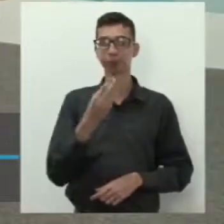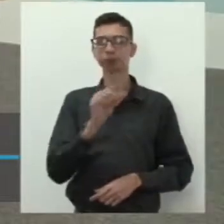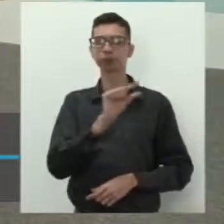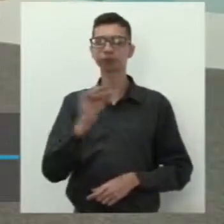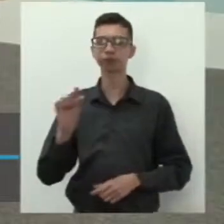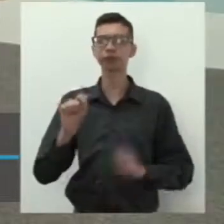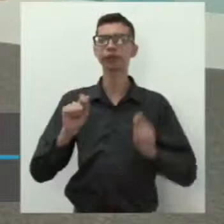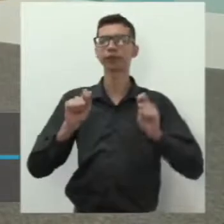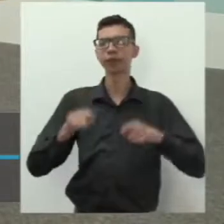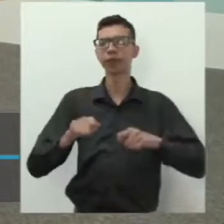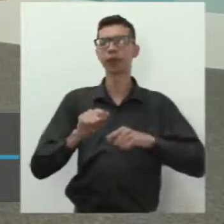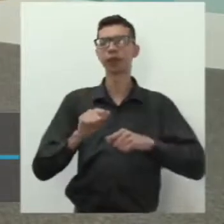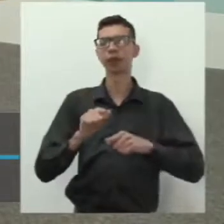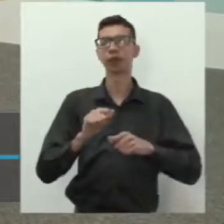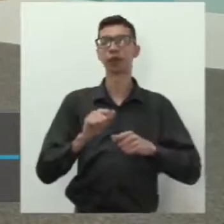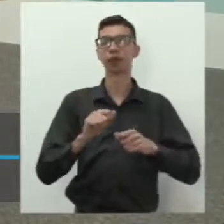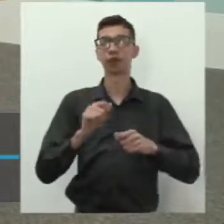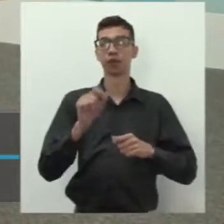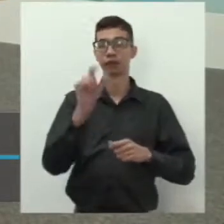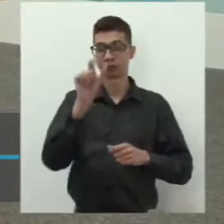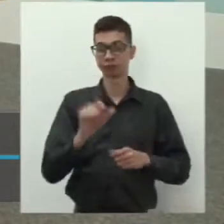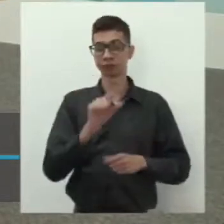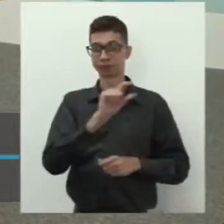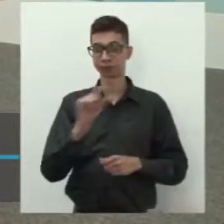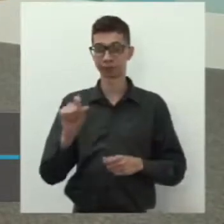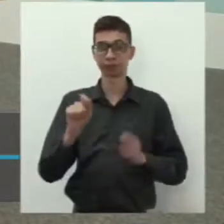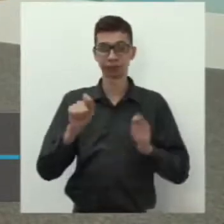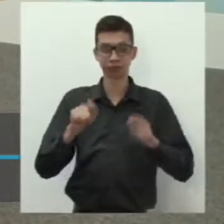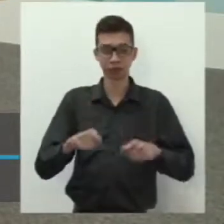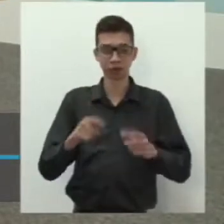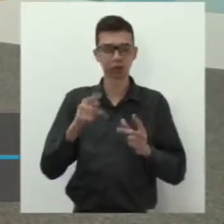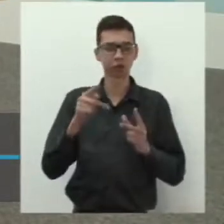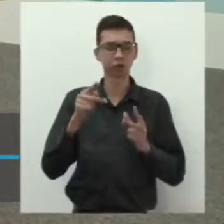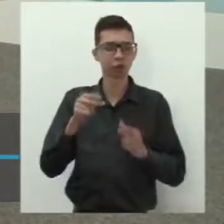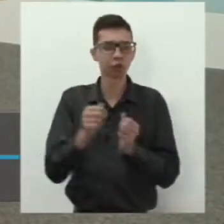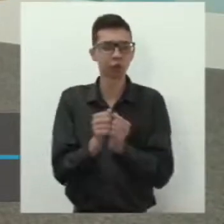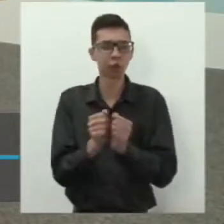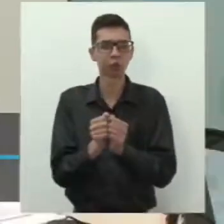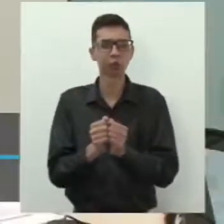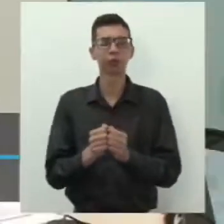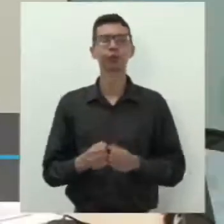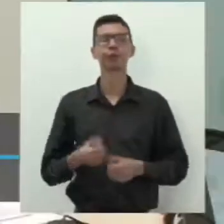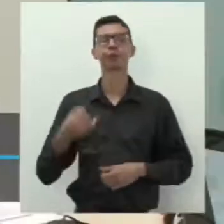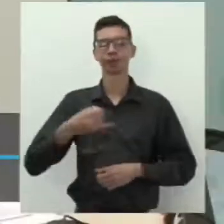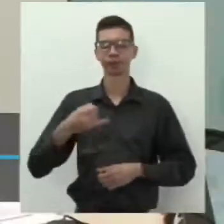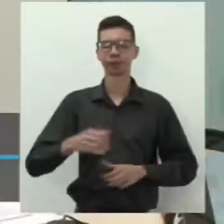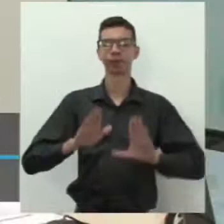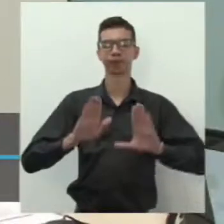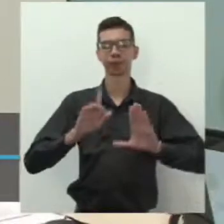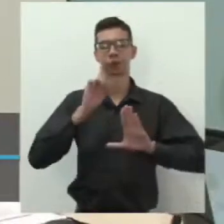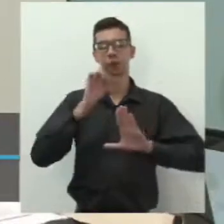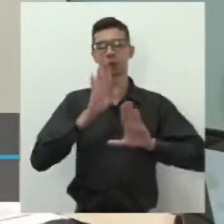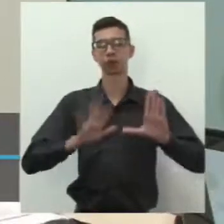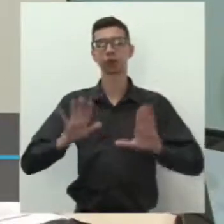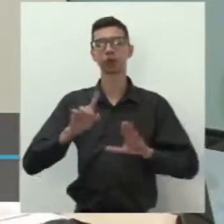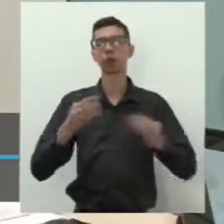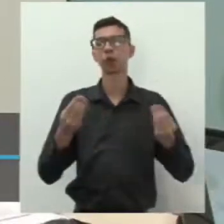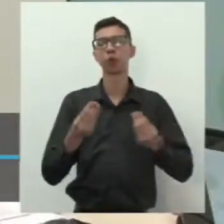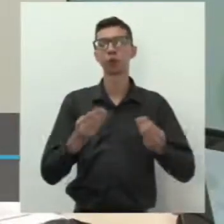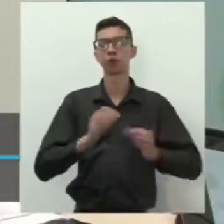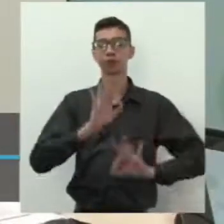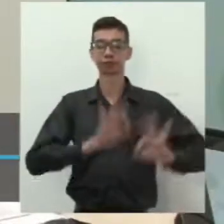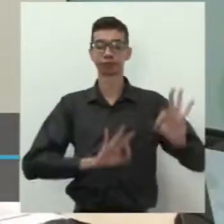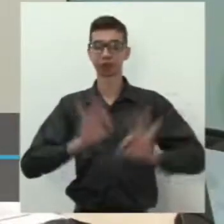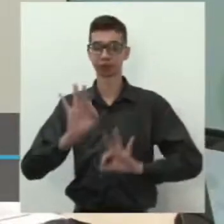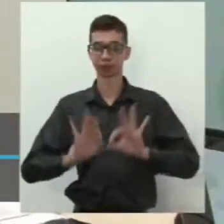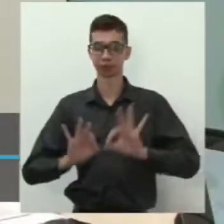acabou de fazer. Você tem que só tomar cuidado com a orientação que você está deixando, que você vai fazer o congelamento, né? No